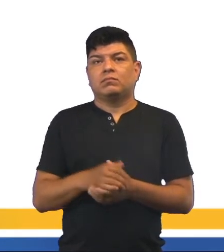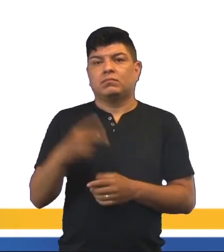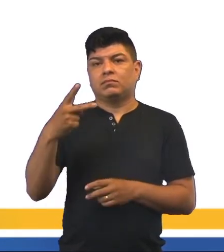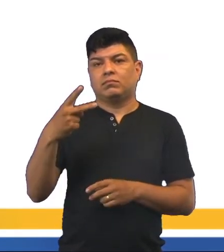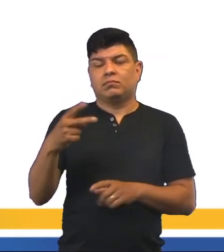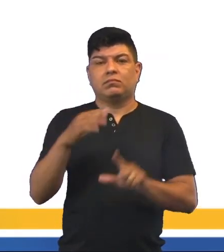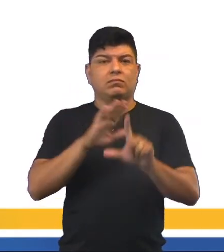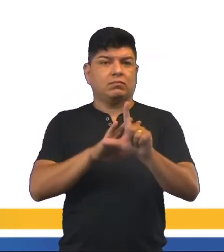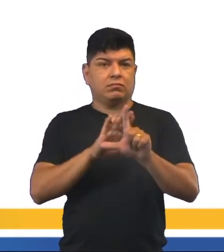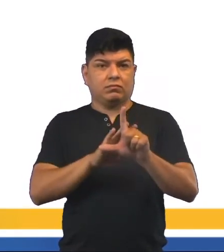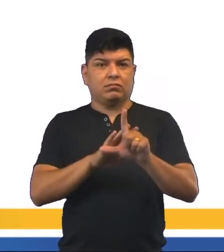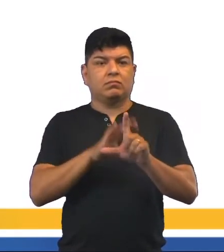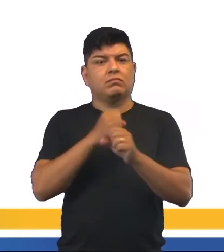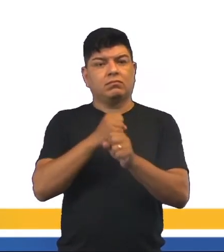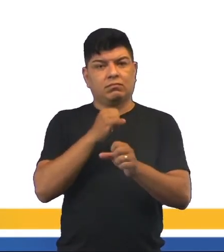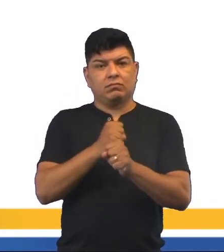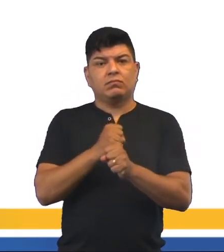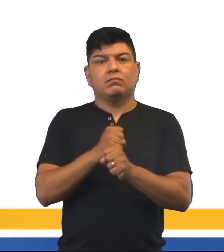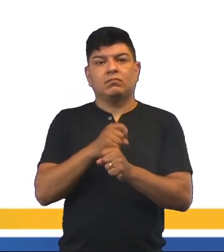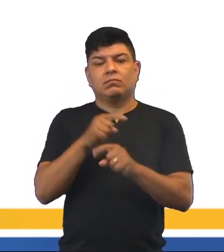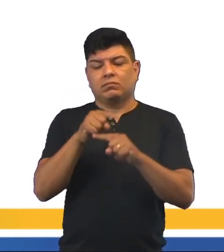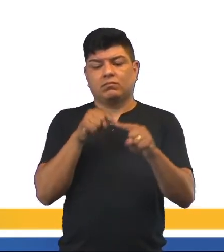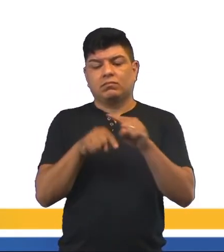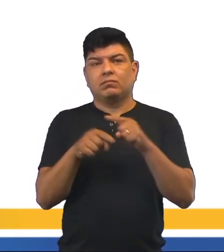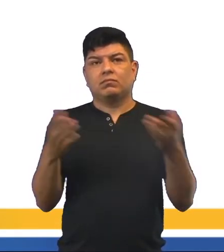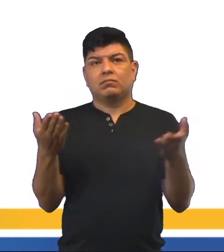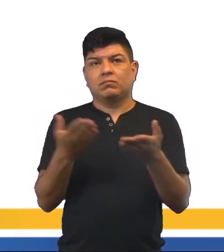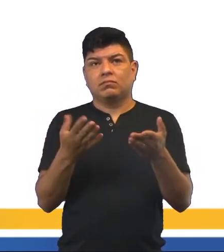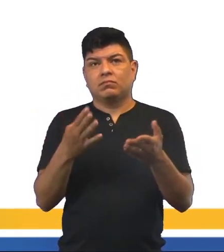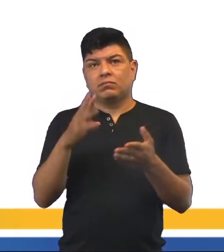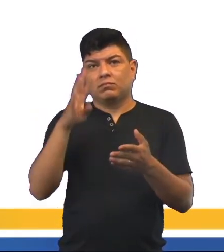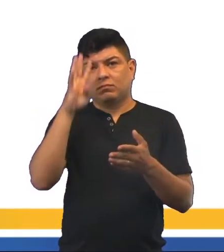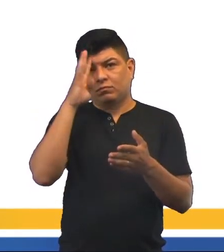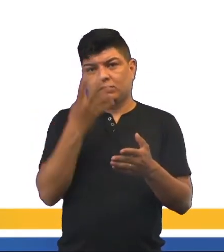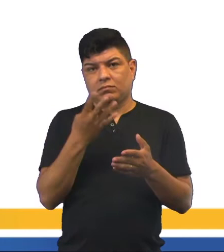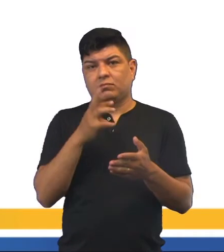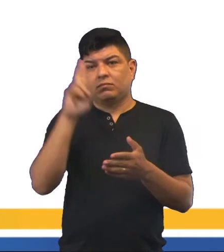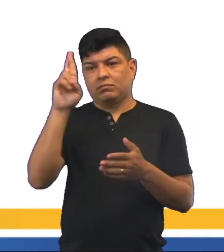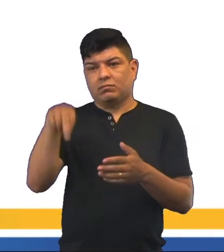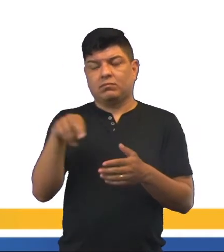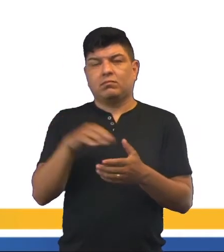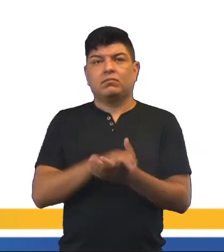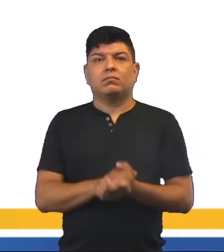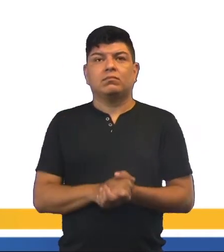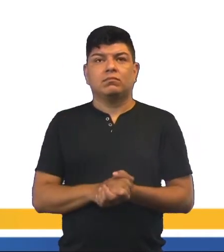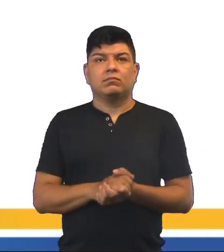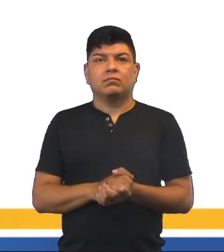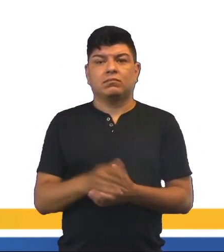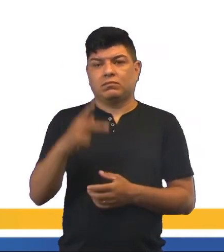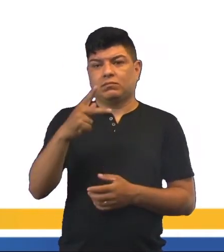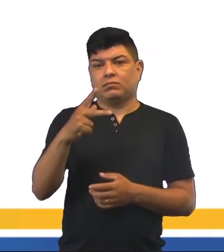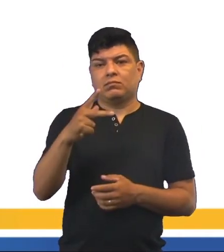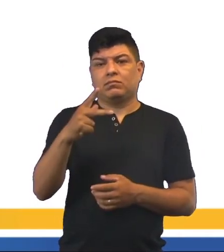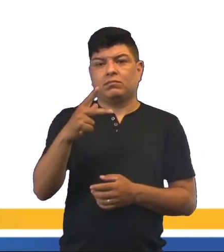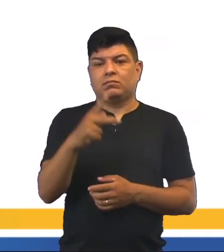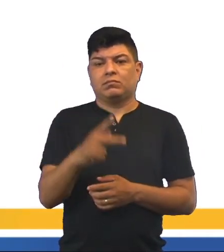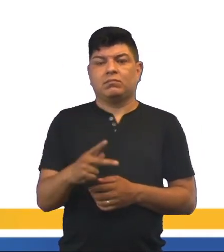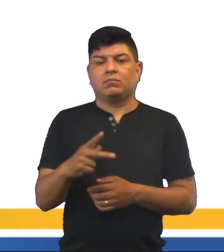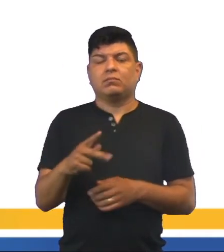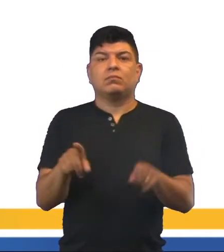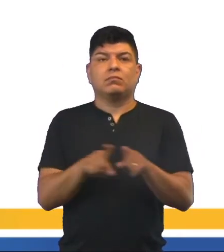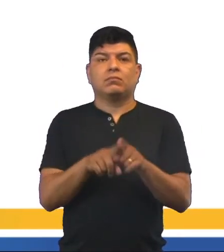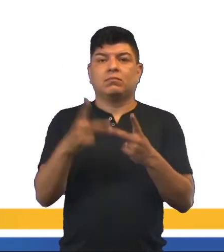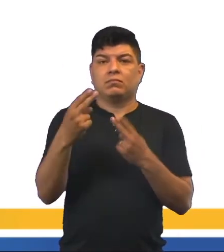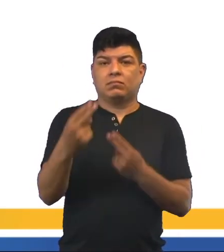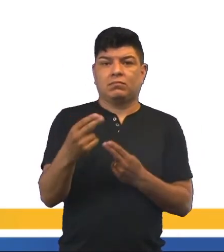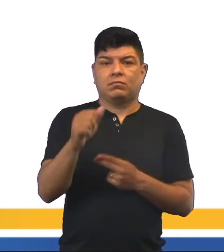dois lados que eu for calcular, que eu for fazer essa divisão e descobrir a razão. Então, mesmo que dizer que P sobre P' é